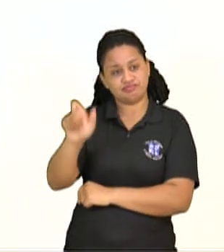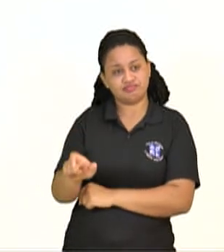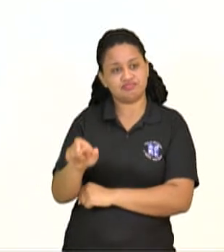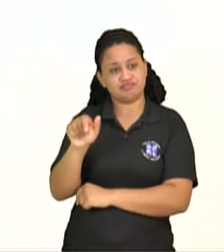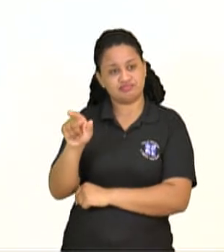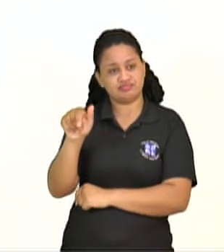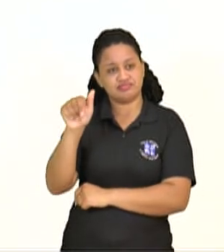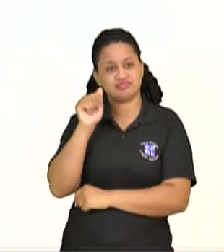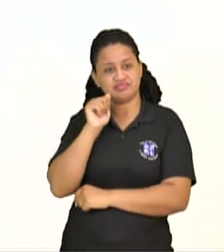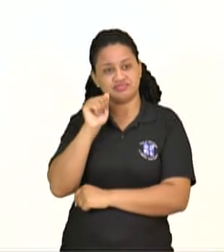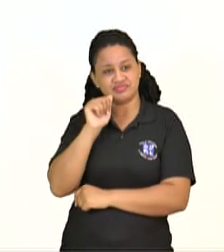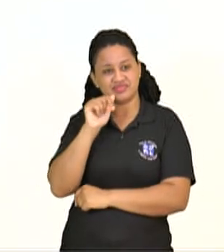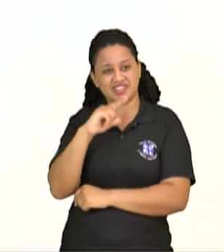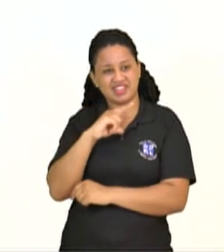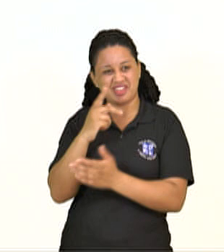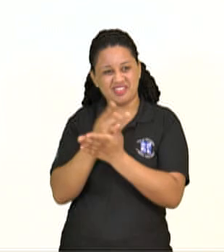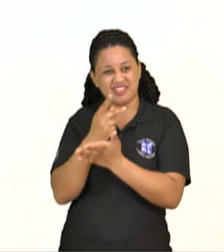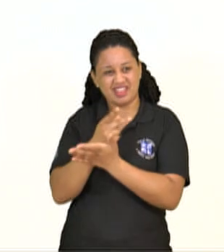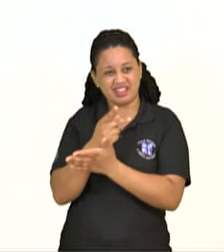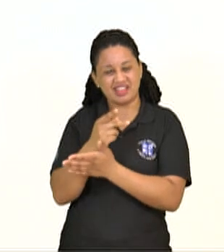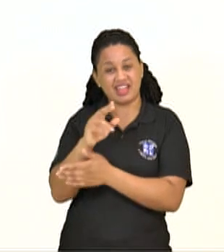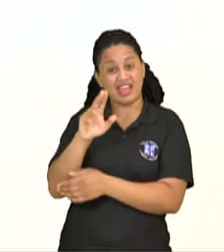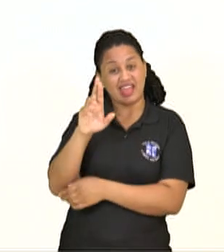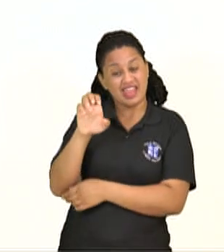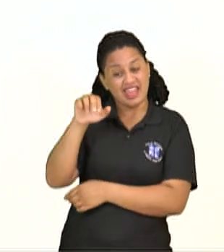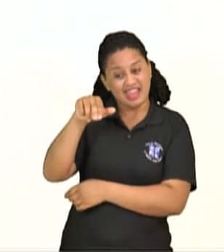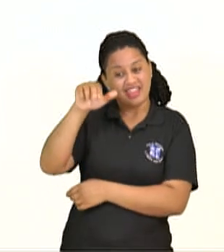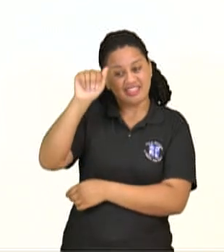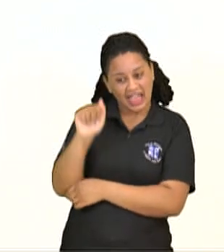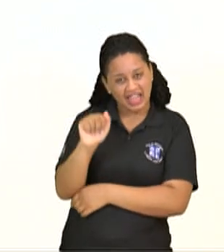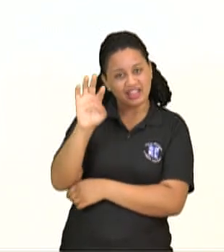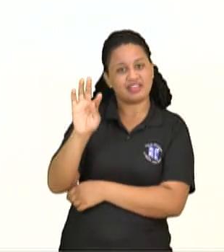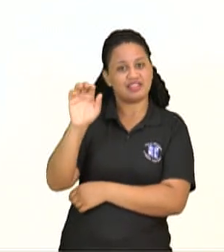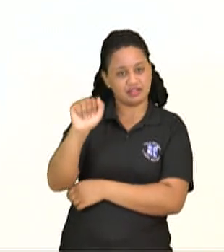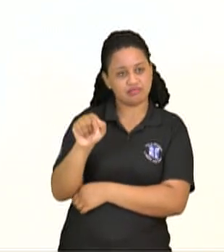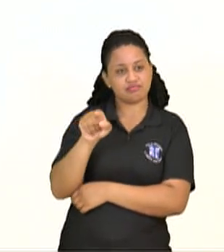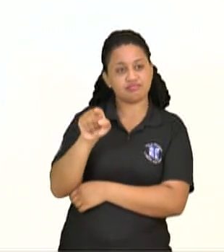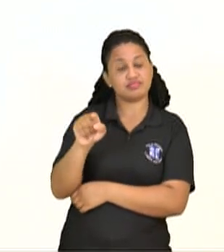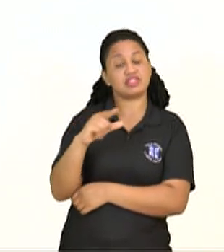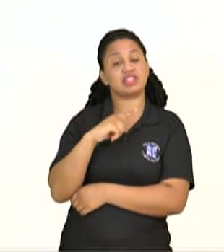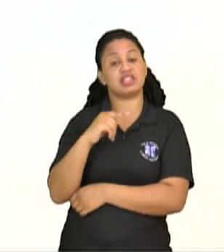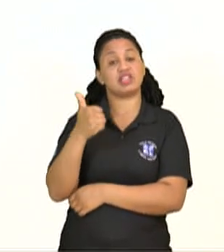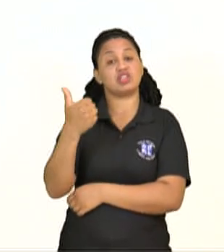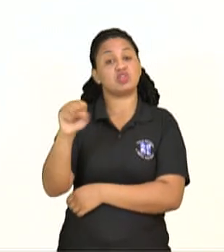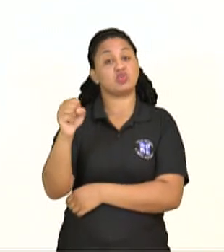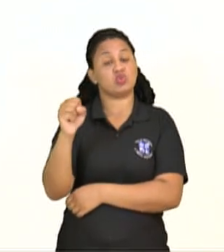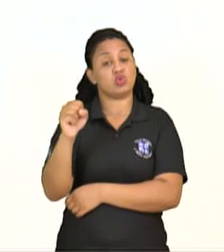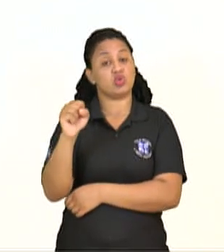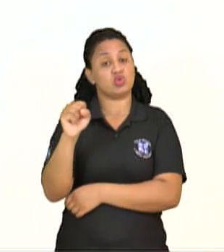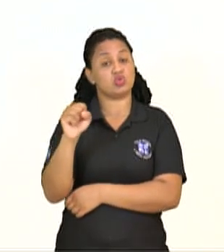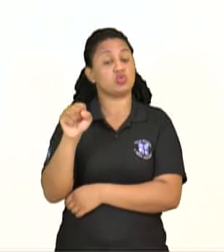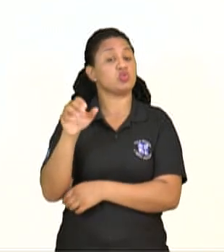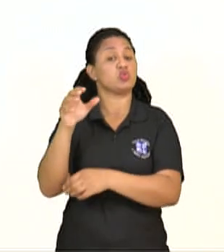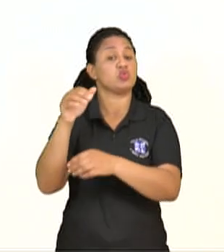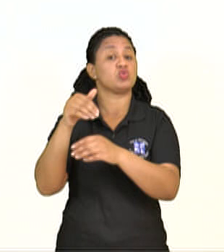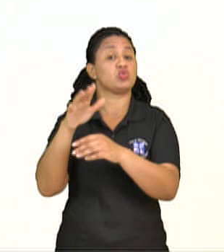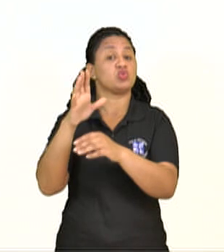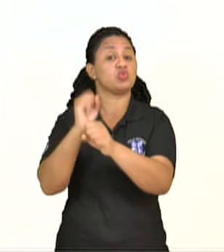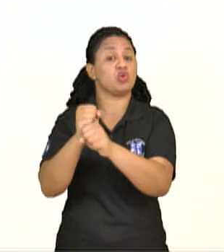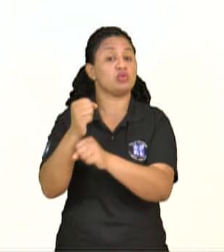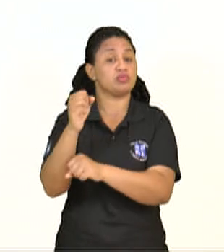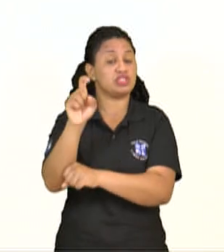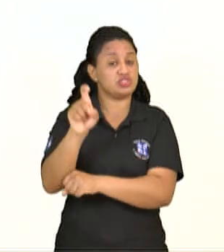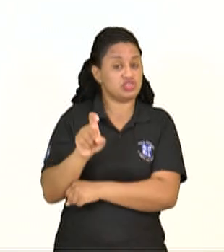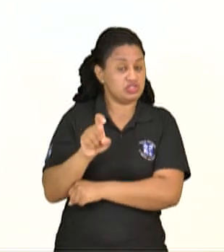de digitação aqui, depois a professora arruma, né? Renata, né? Olha só, a Renata, ela tem 18 mais x, né? Porque é lá